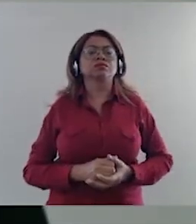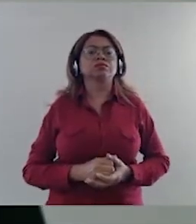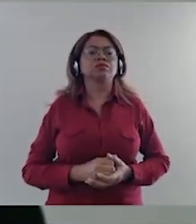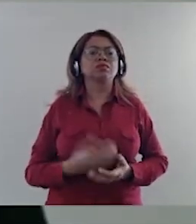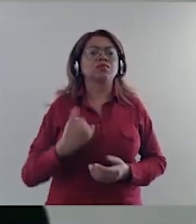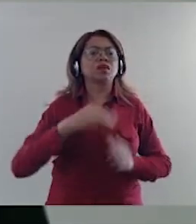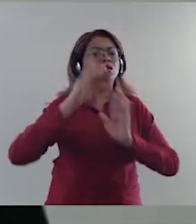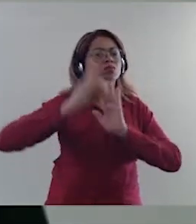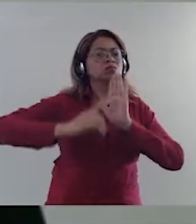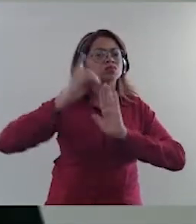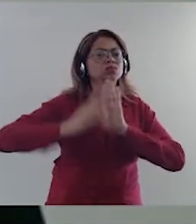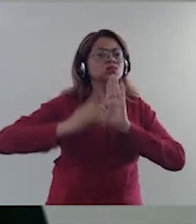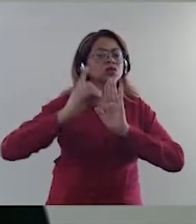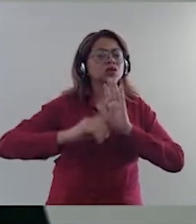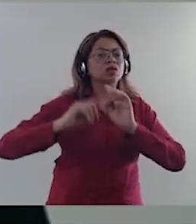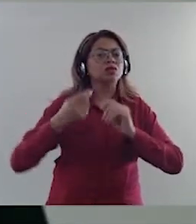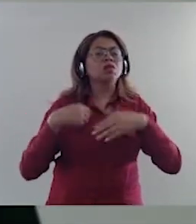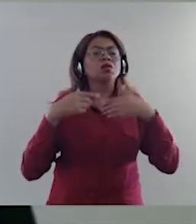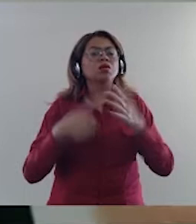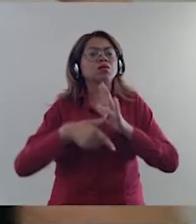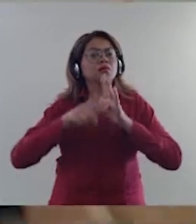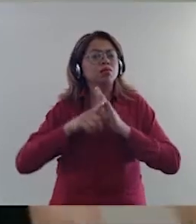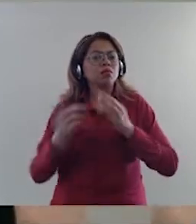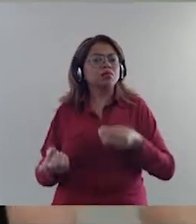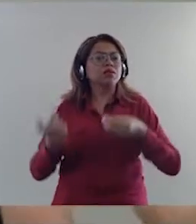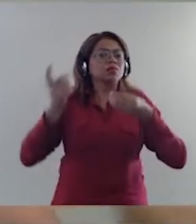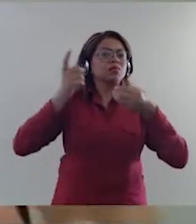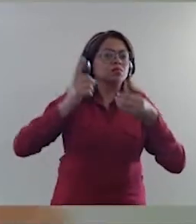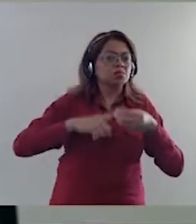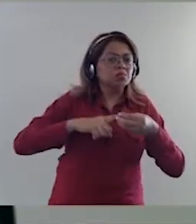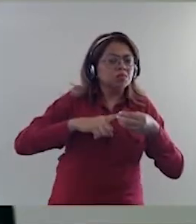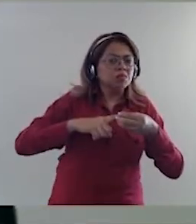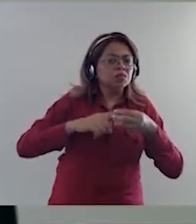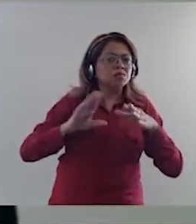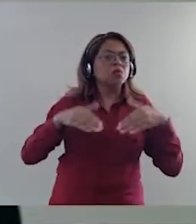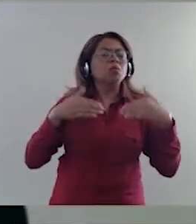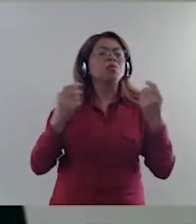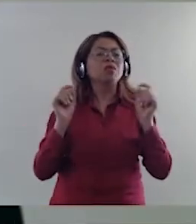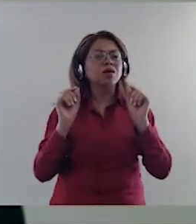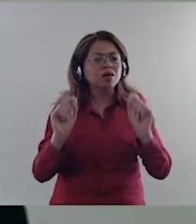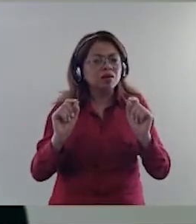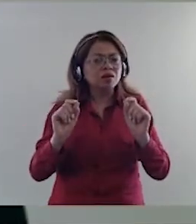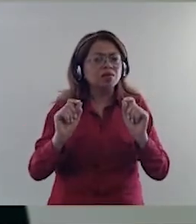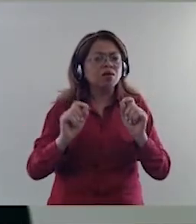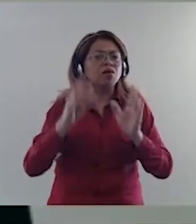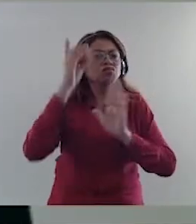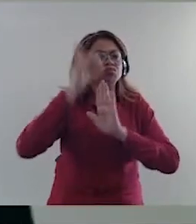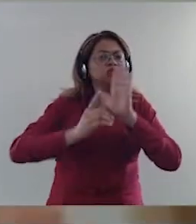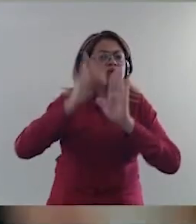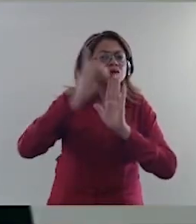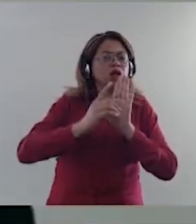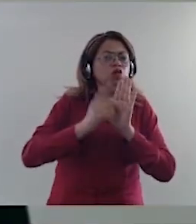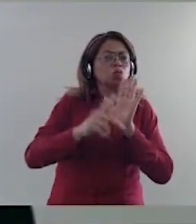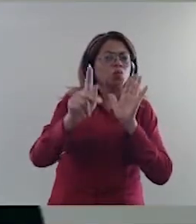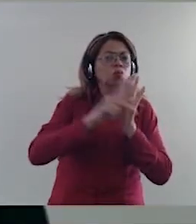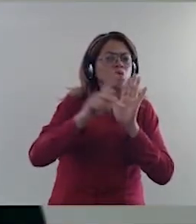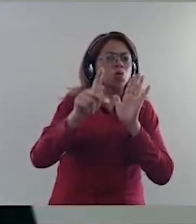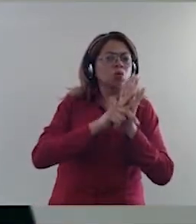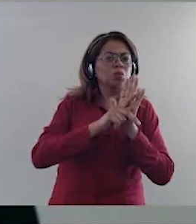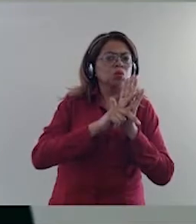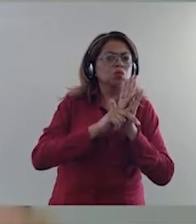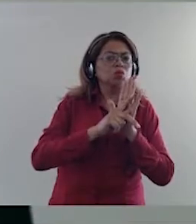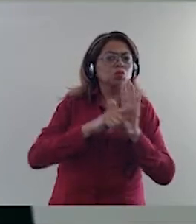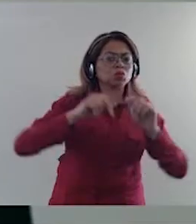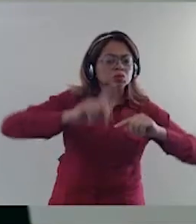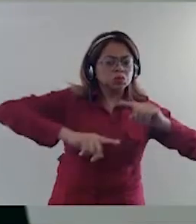foi um direito muito mais voltado para as coisas do que para as pessoas. Isso pode